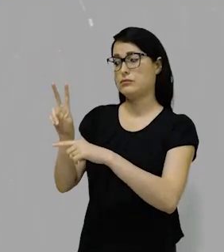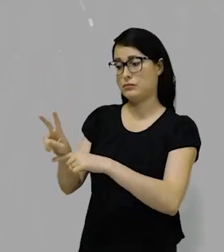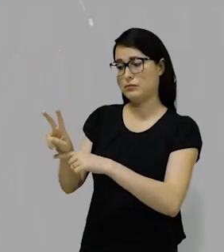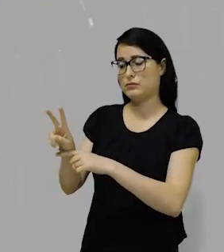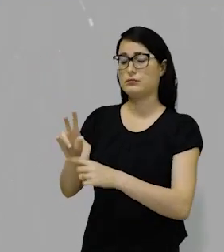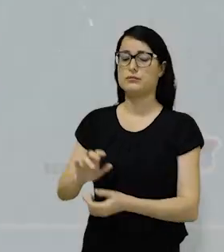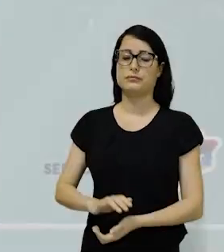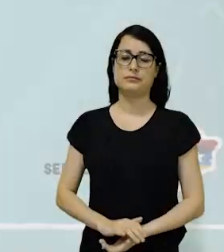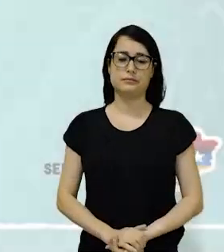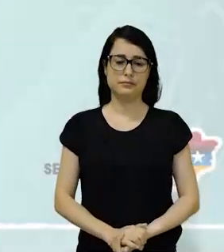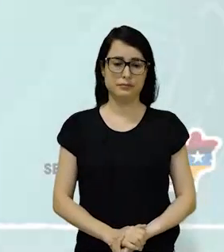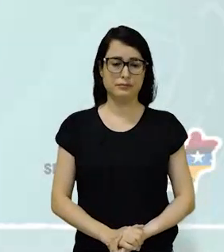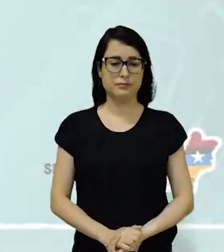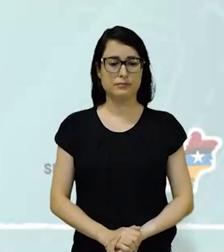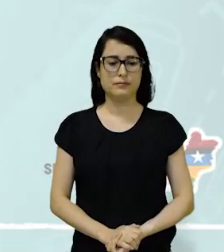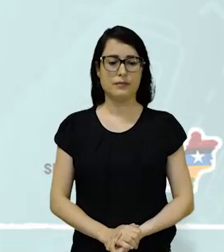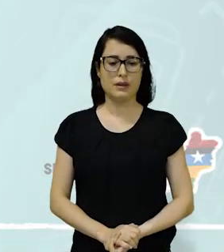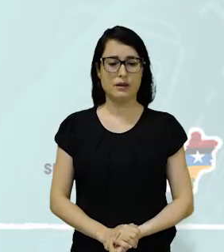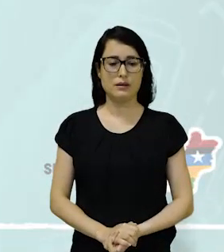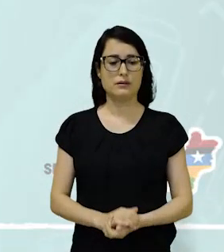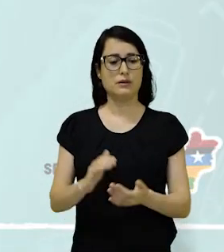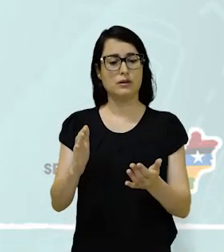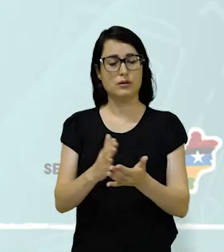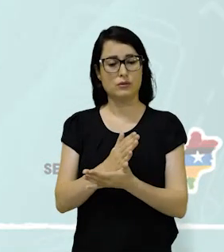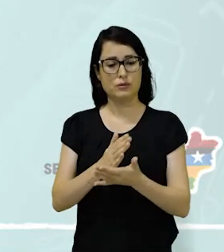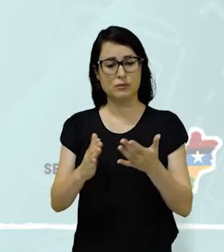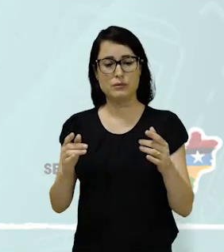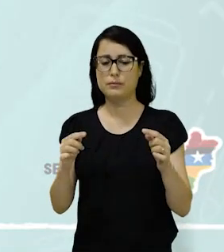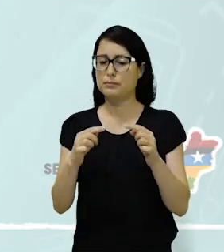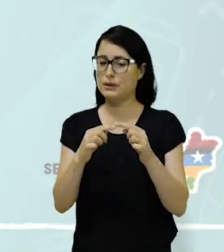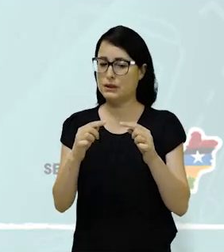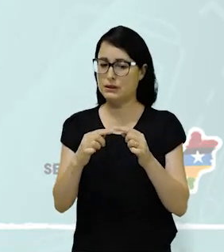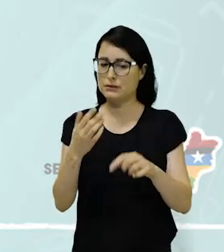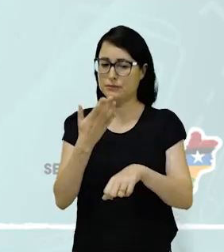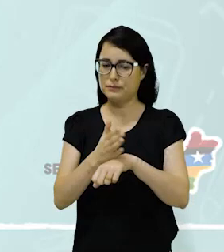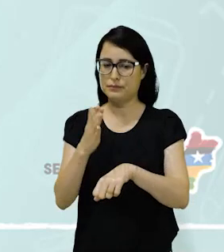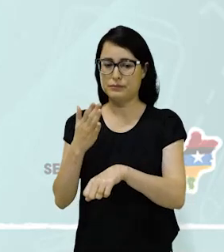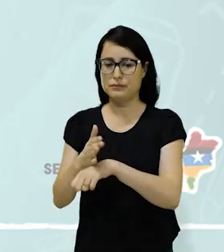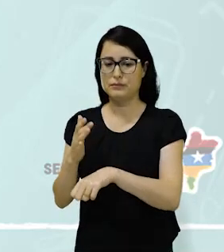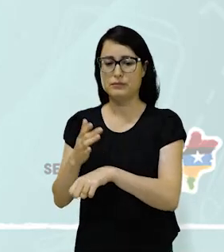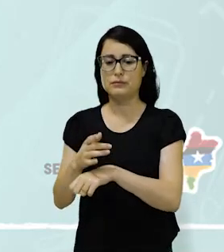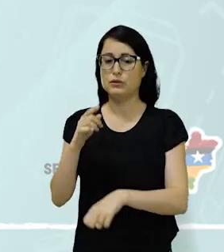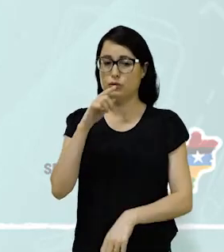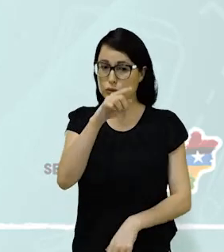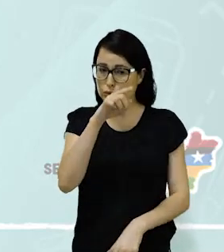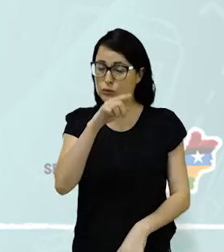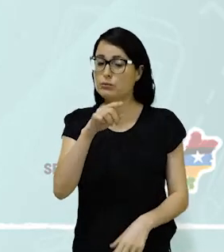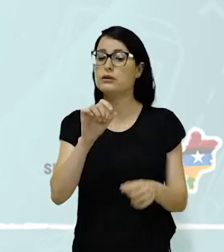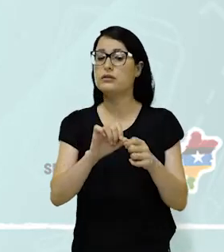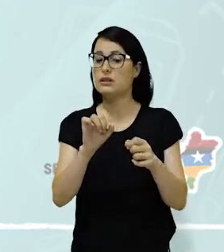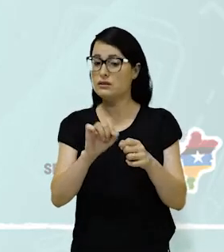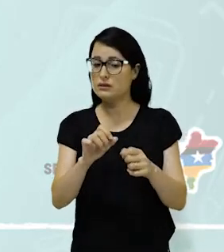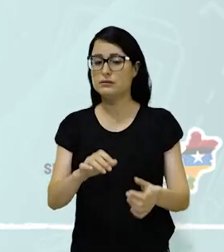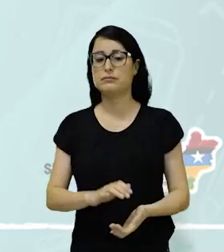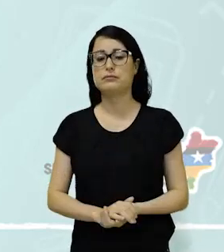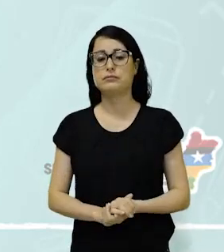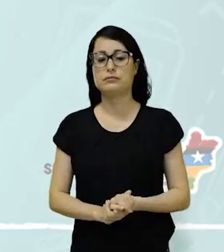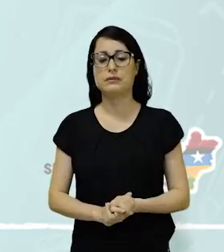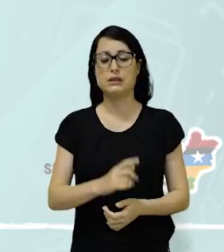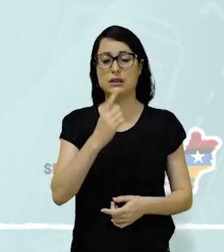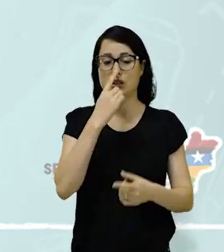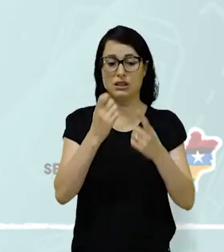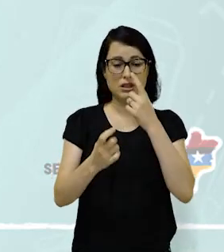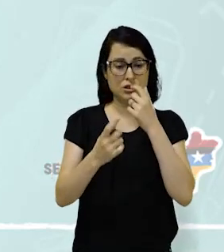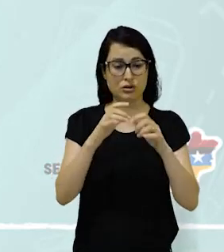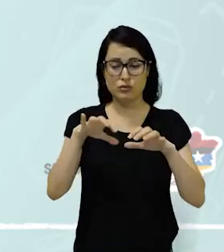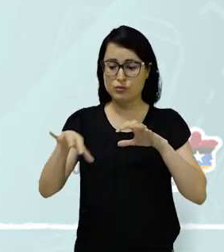ambiente. Beleza? E aí, algumas aplicações práticas. Por exemplo, galera, que tu pode fazer separar o lixo doméstico,